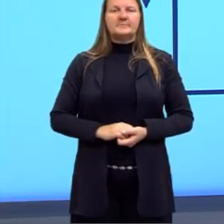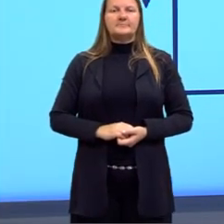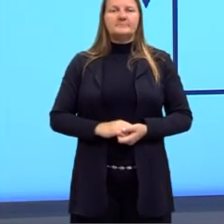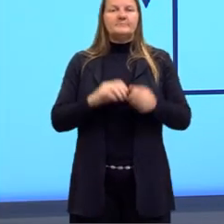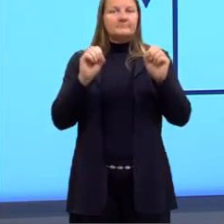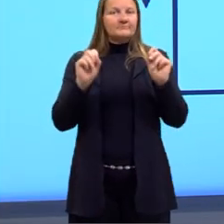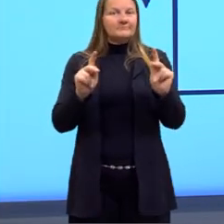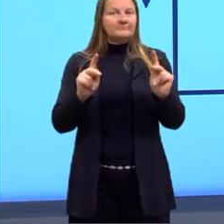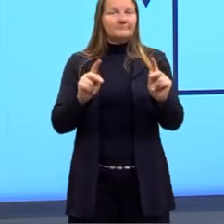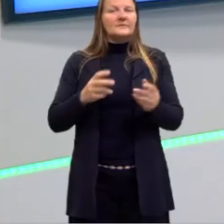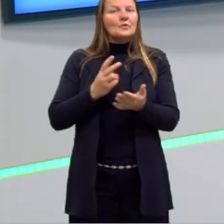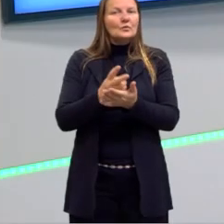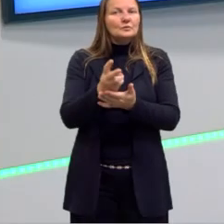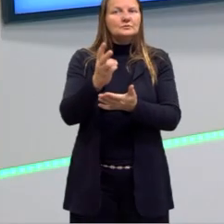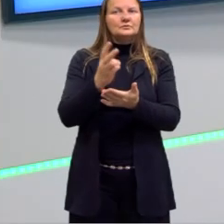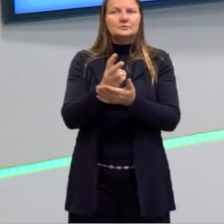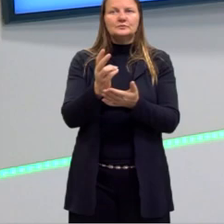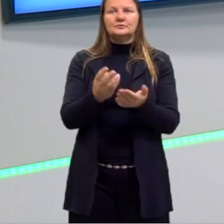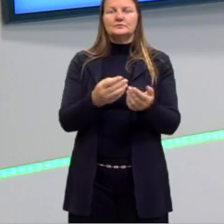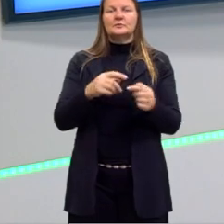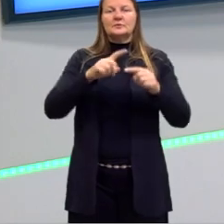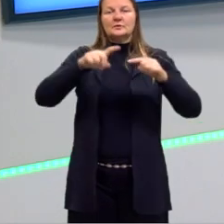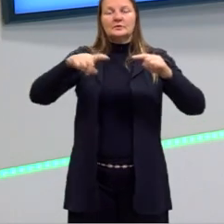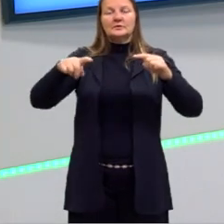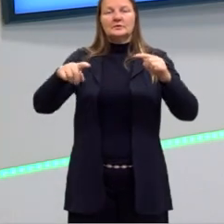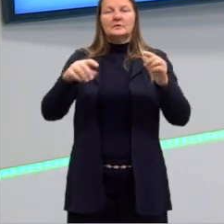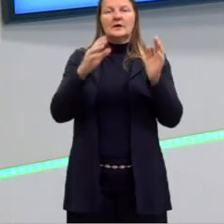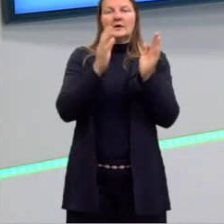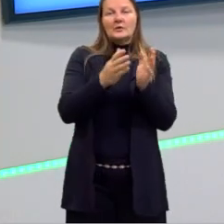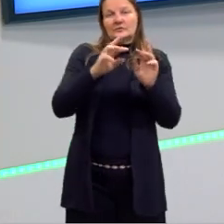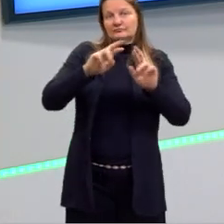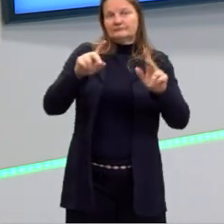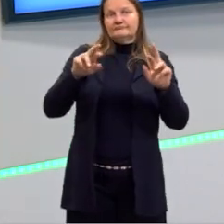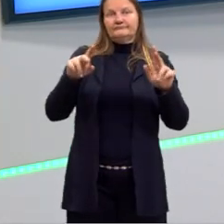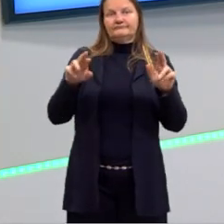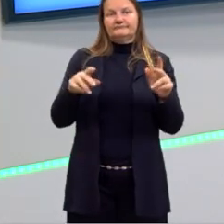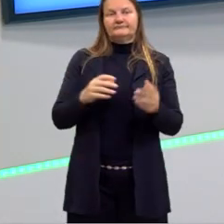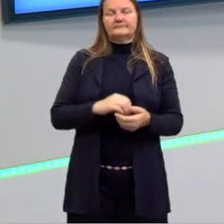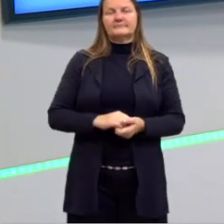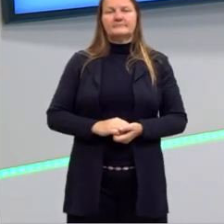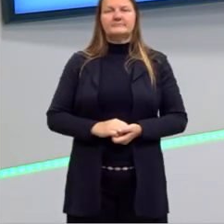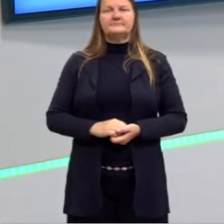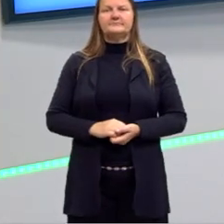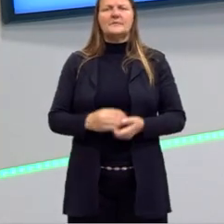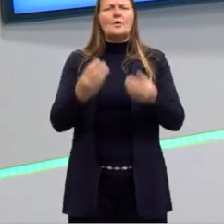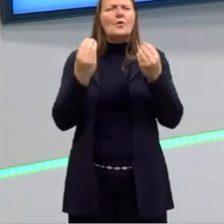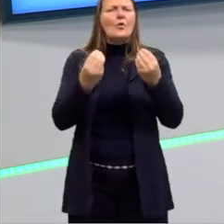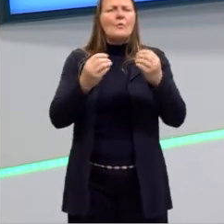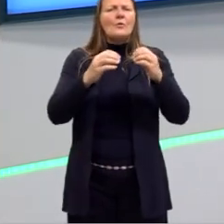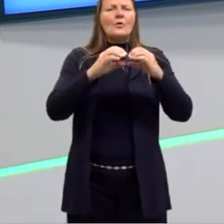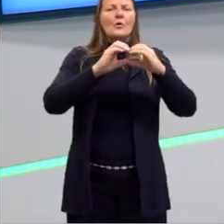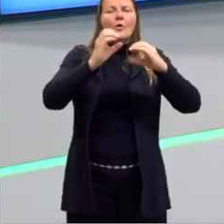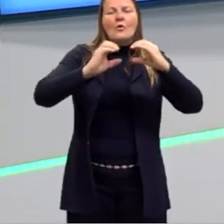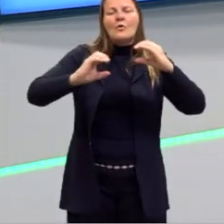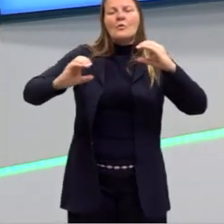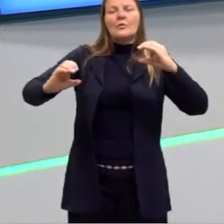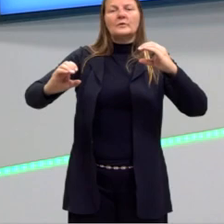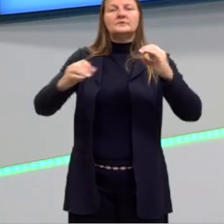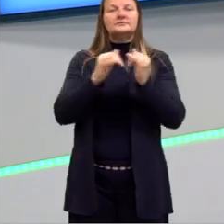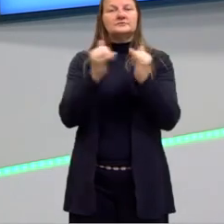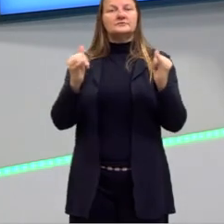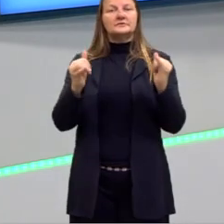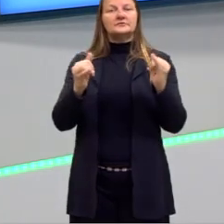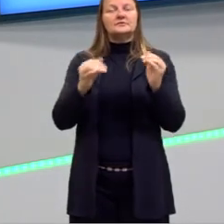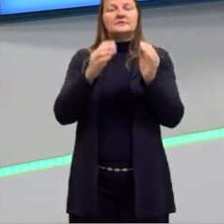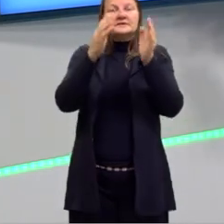certo então continuando a gente viu só a resistência equivalente né mas agora então a gente vai ver como é que é corrente se comporta